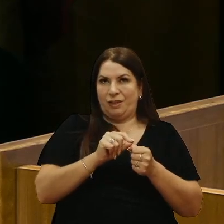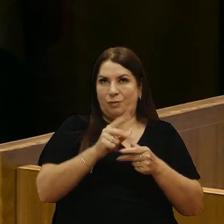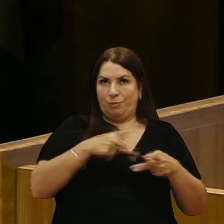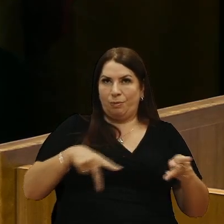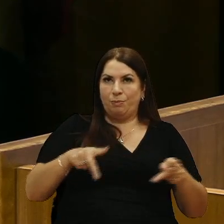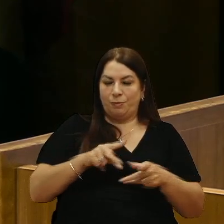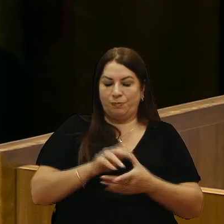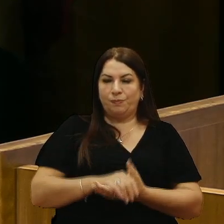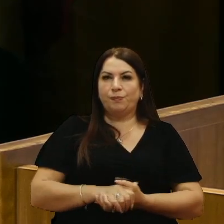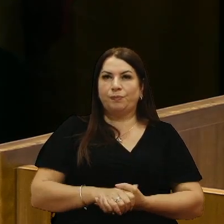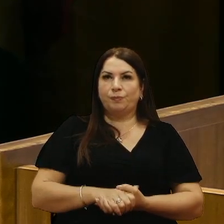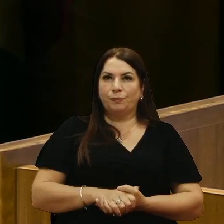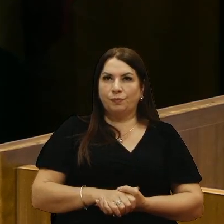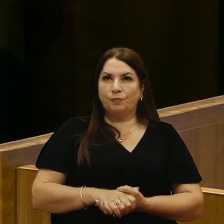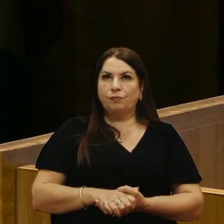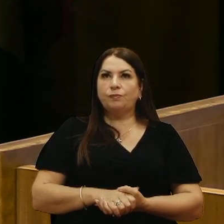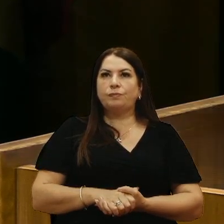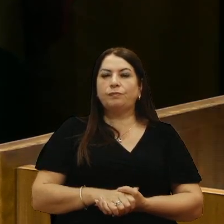população.